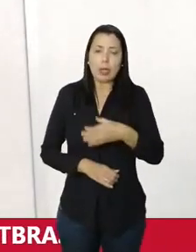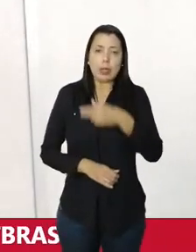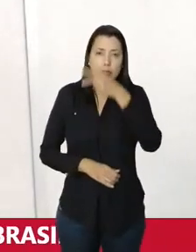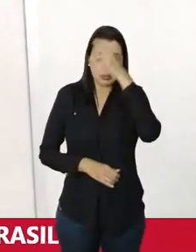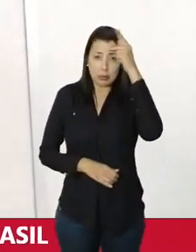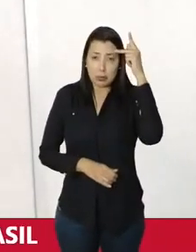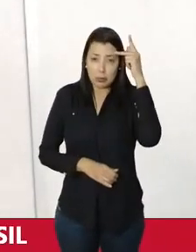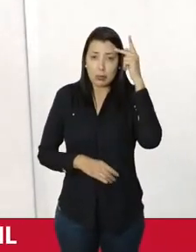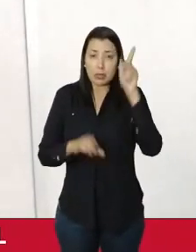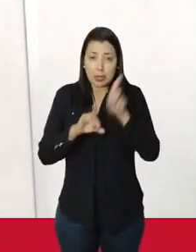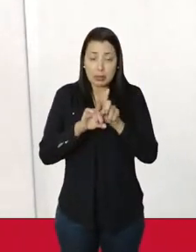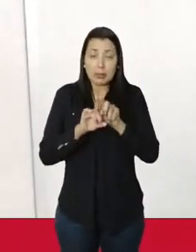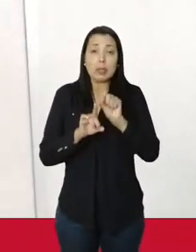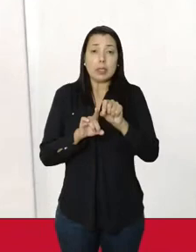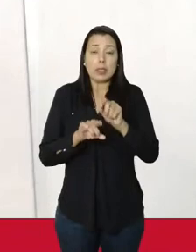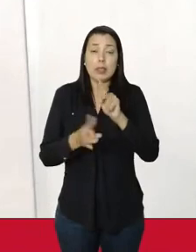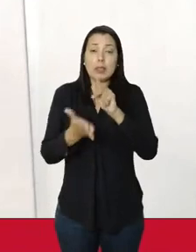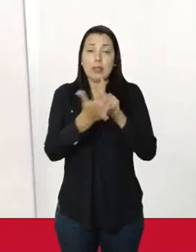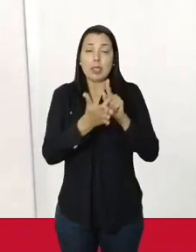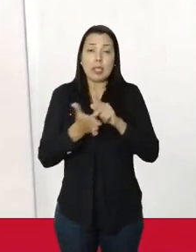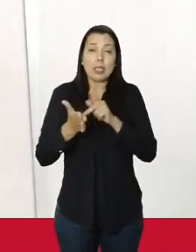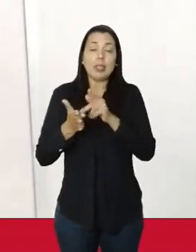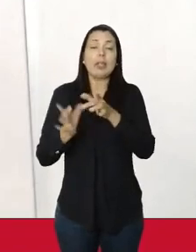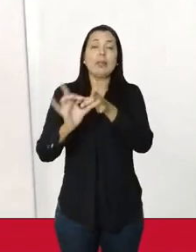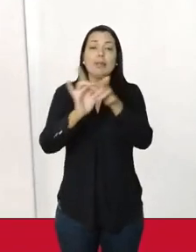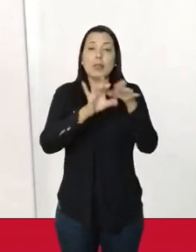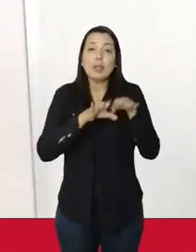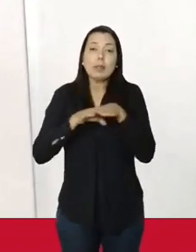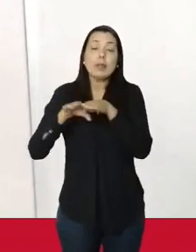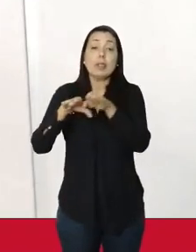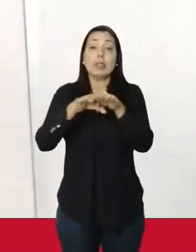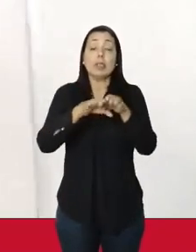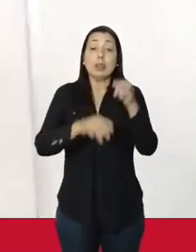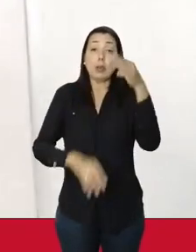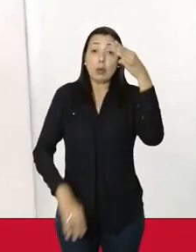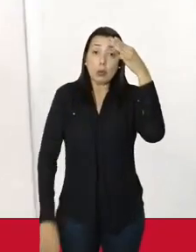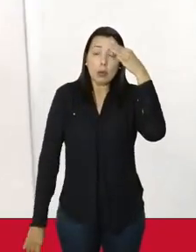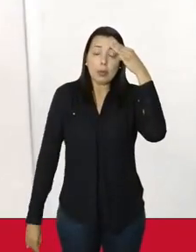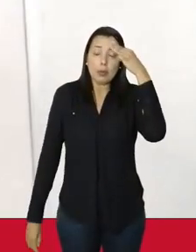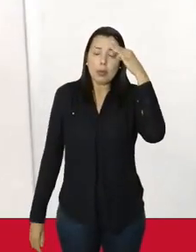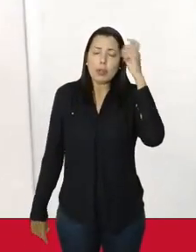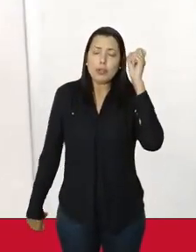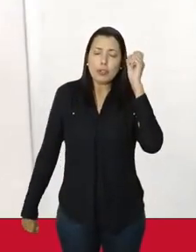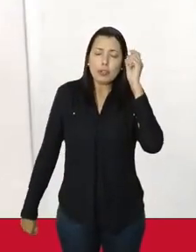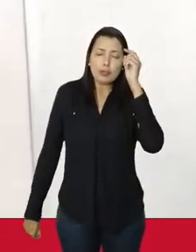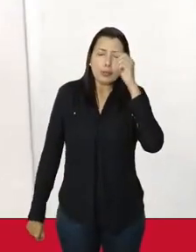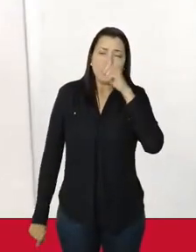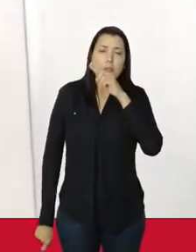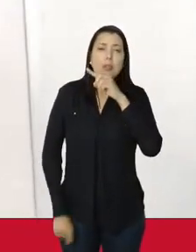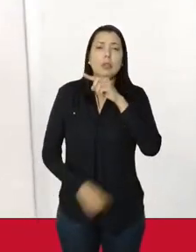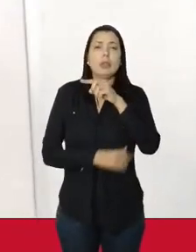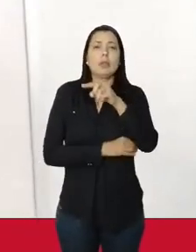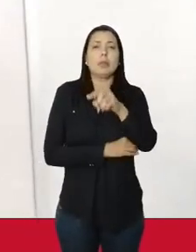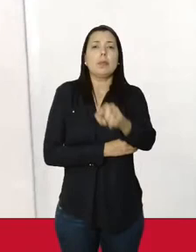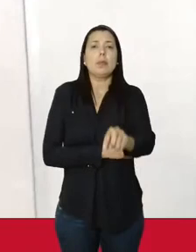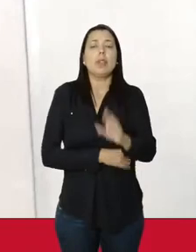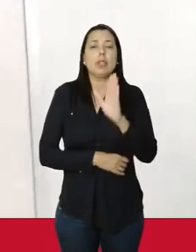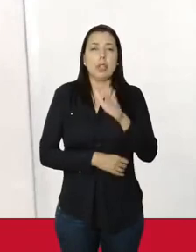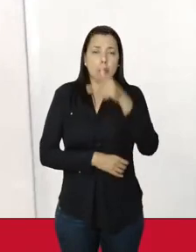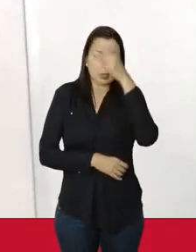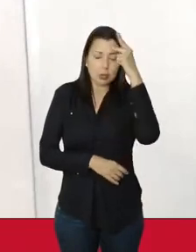inocentes, com a convicção dos verdadeiros democratas, com a memória dolorosa de quem